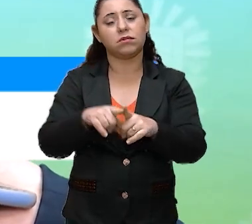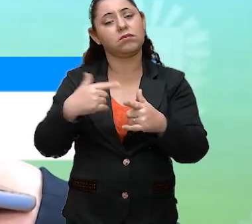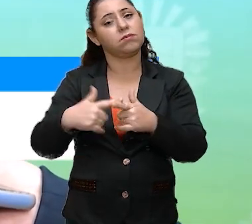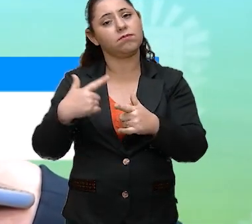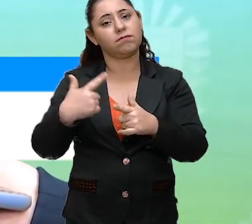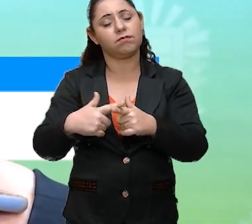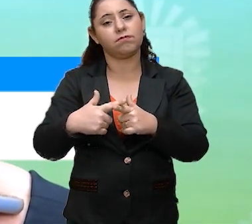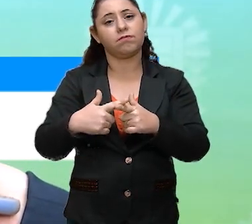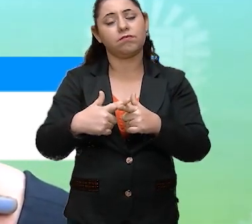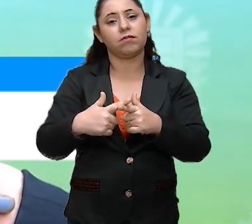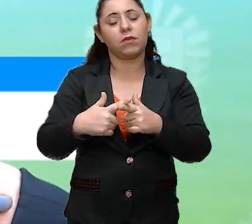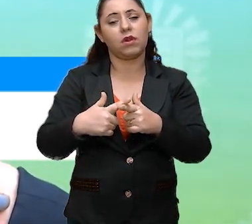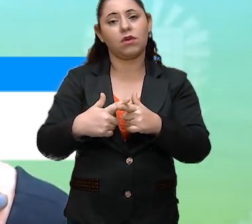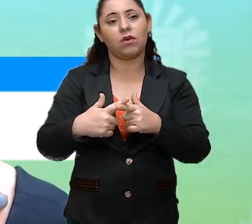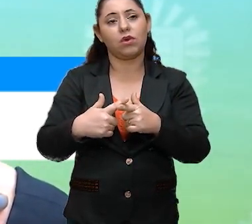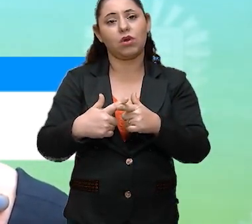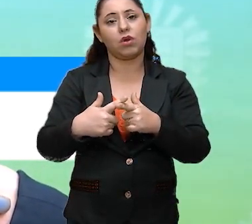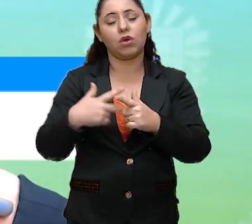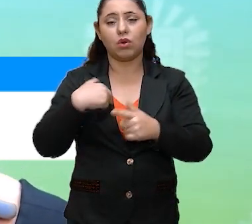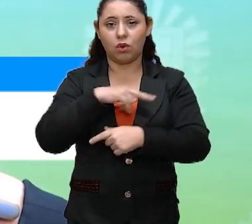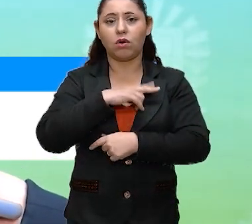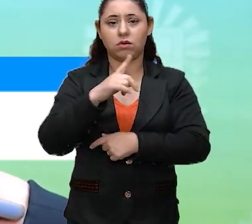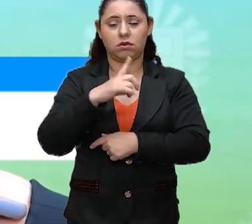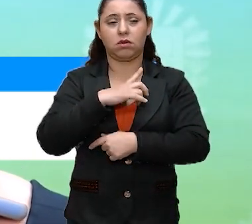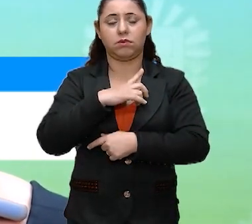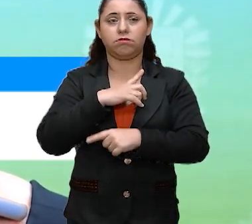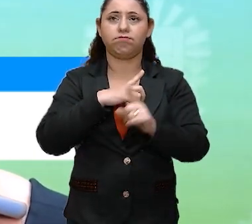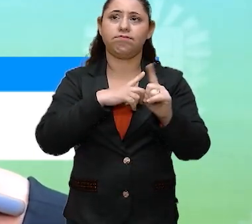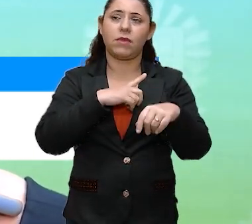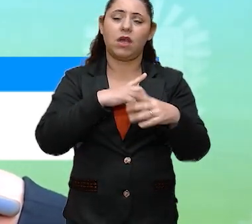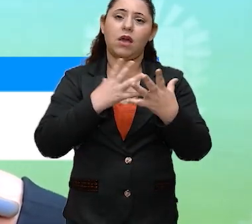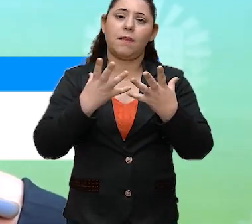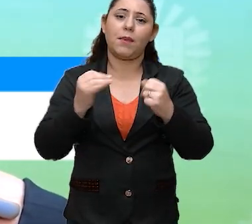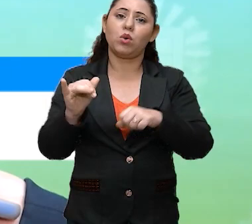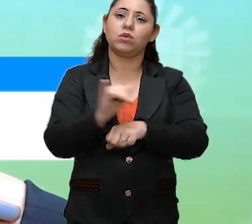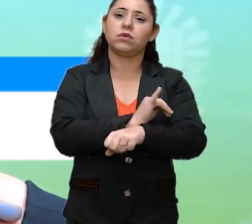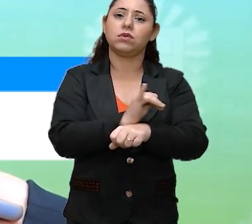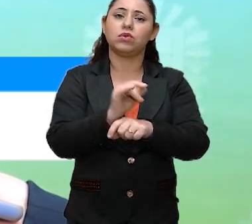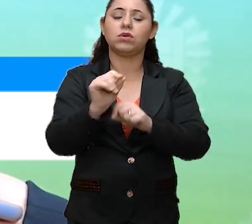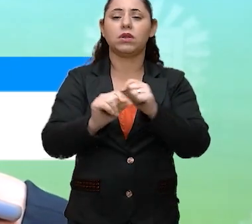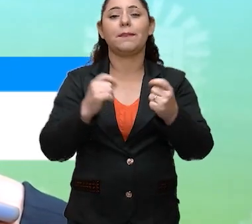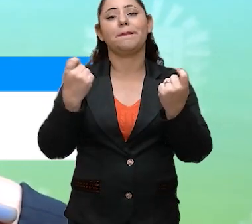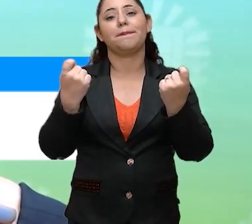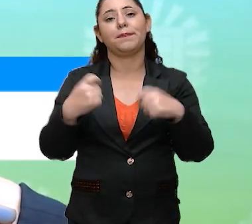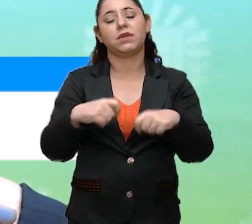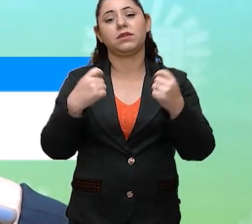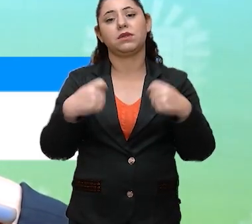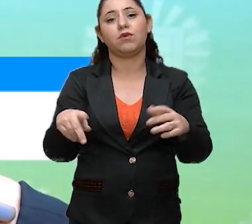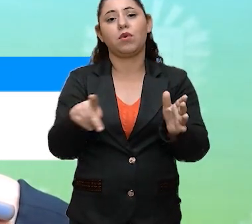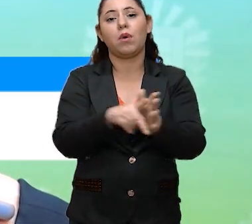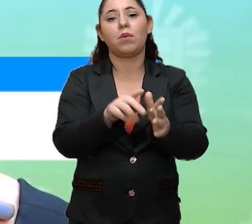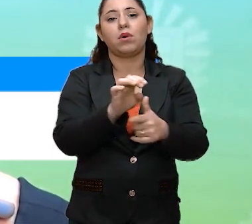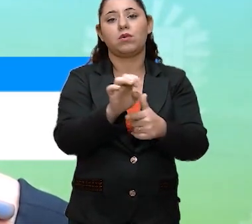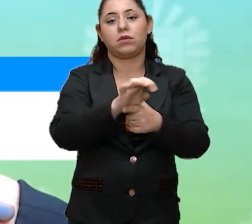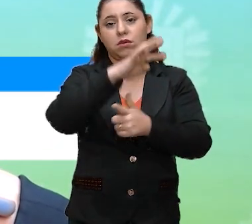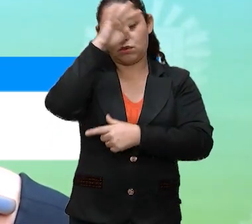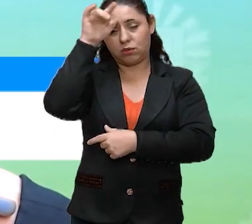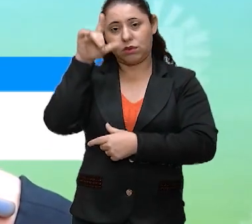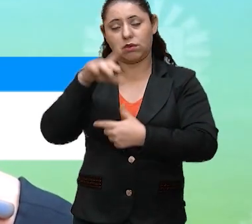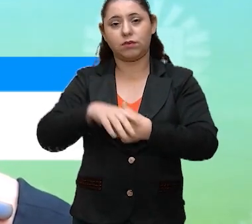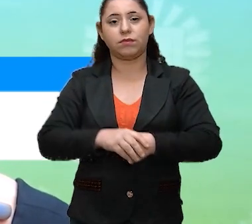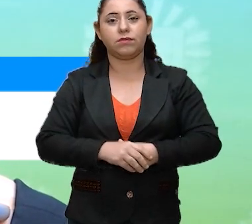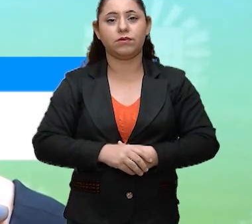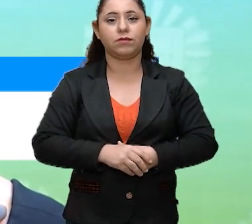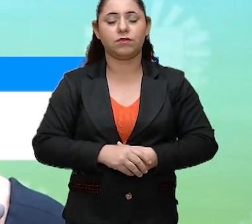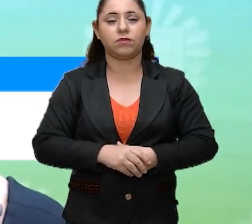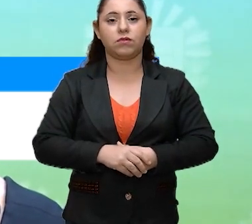desafios, porque nós temos assim muitas ações que envolvem o próprio Estado de